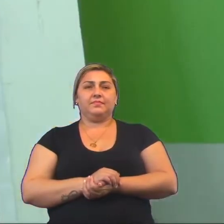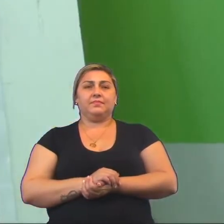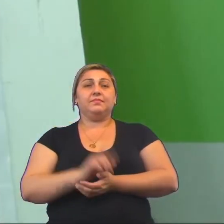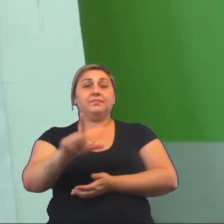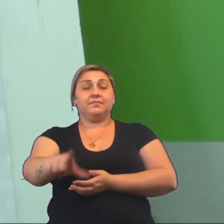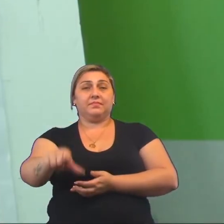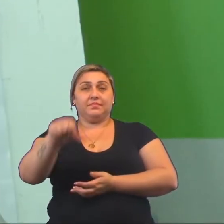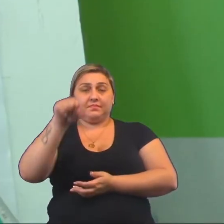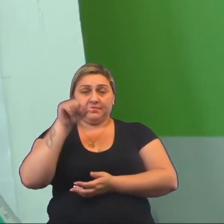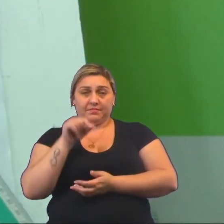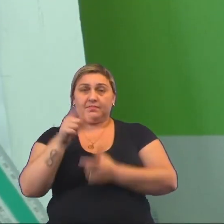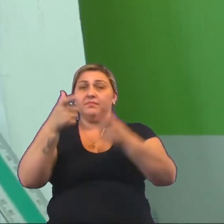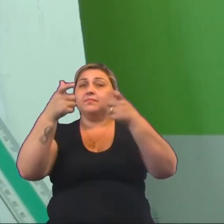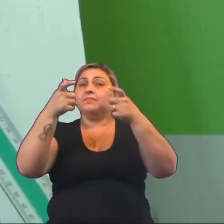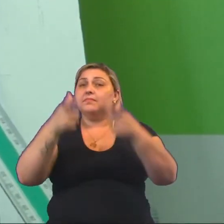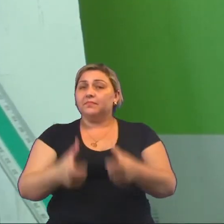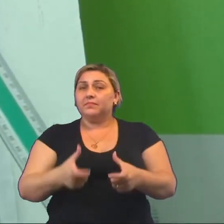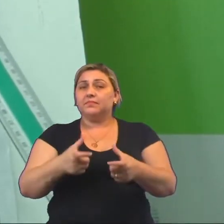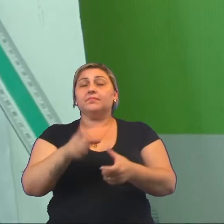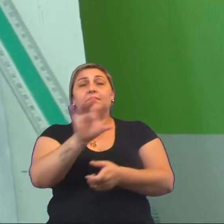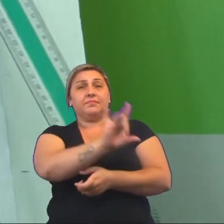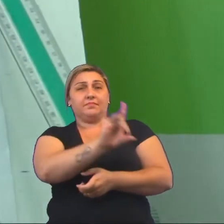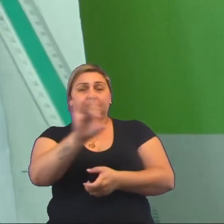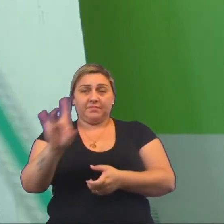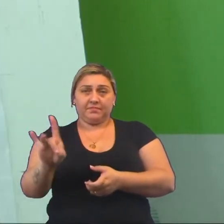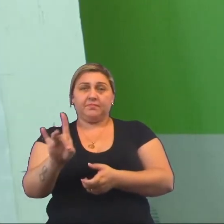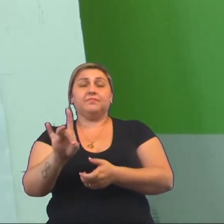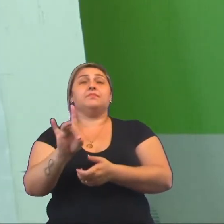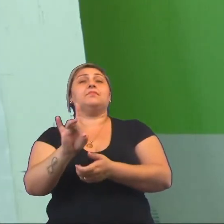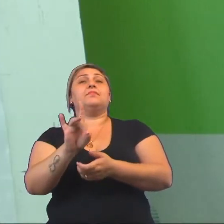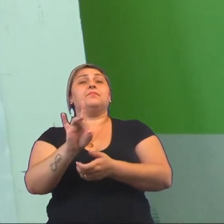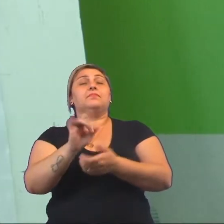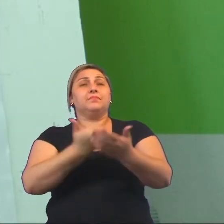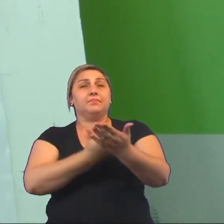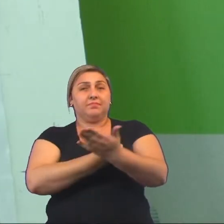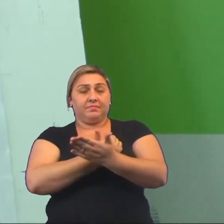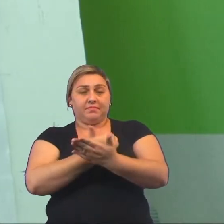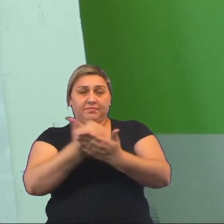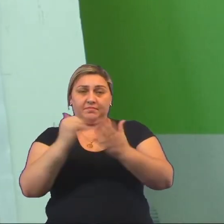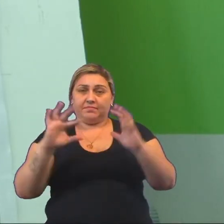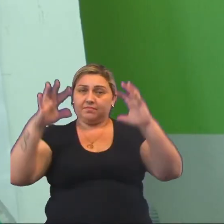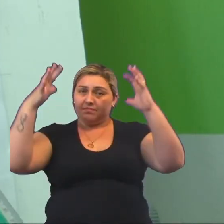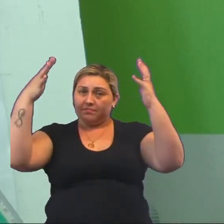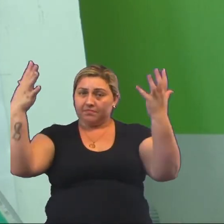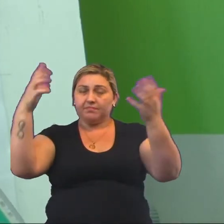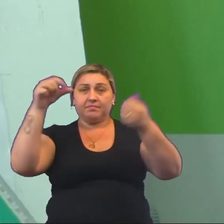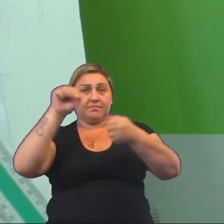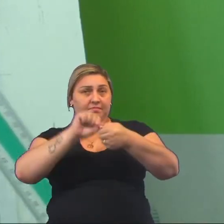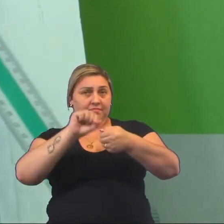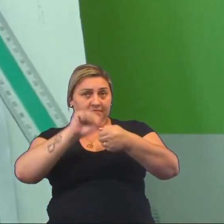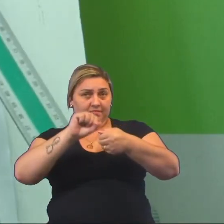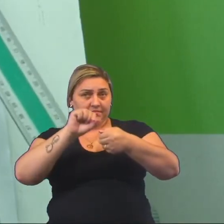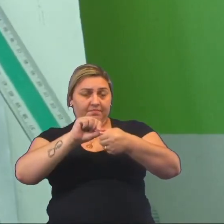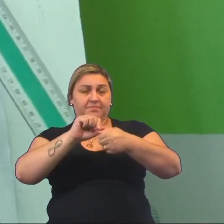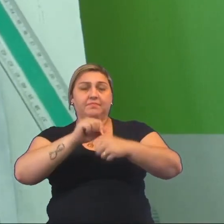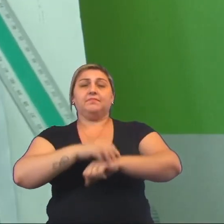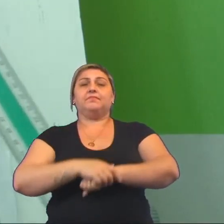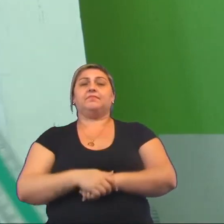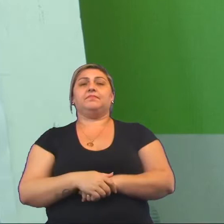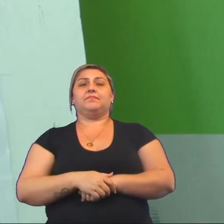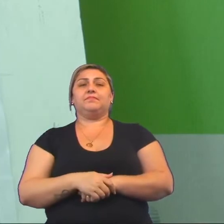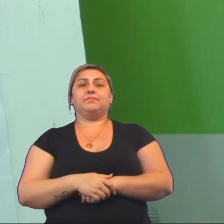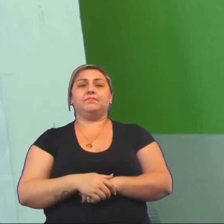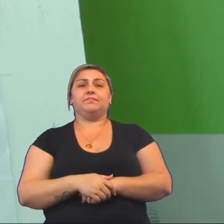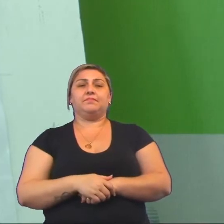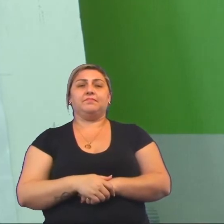Marque com X o local em que cada atividade ou comemoração está sendo realizada.